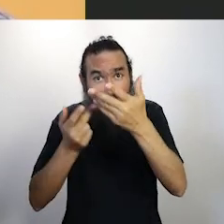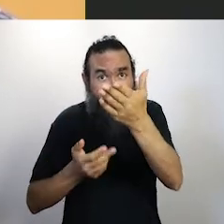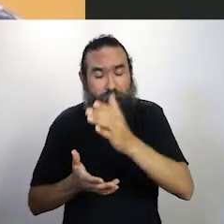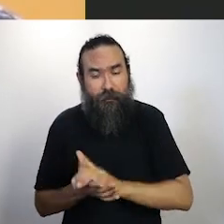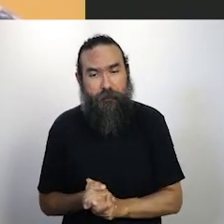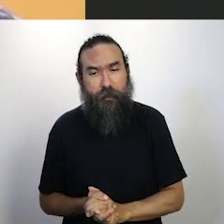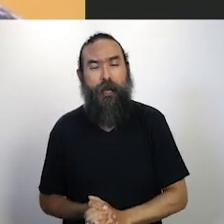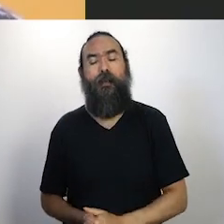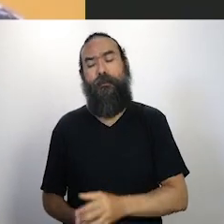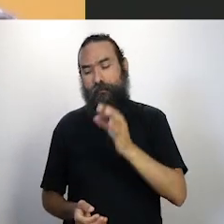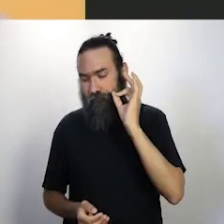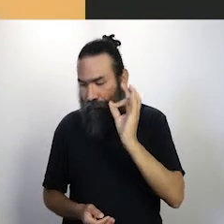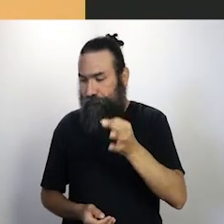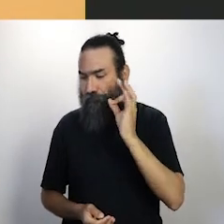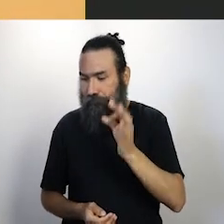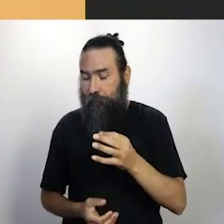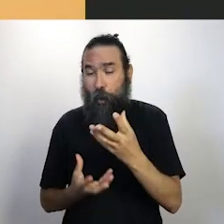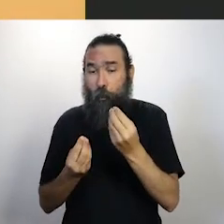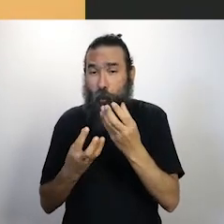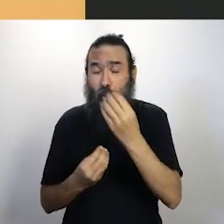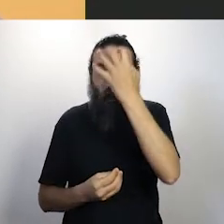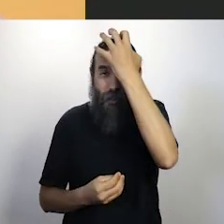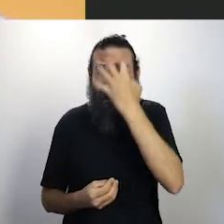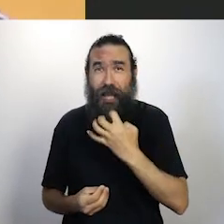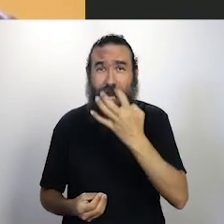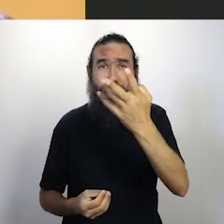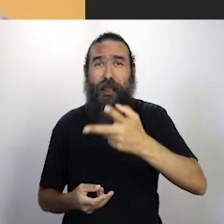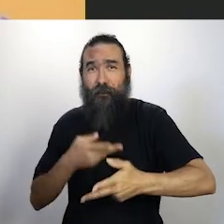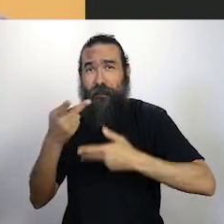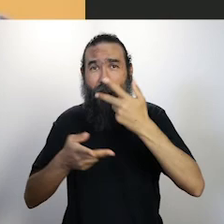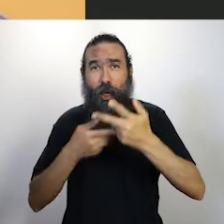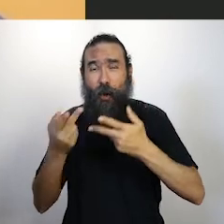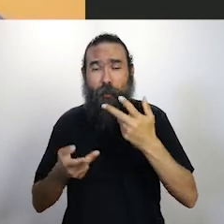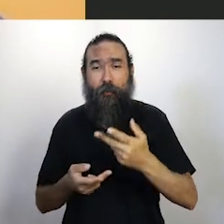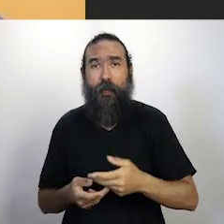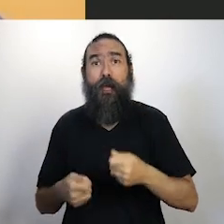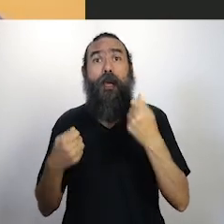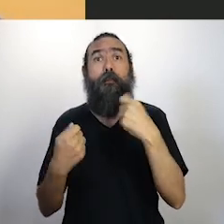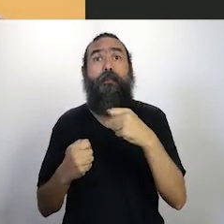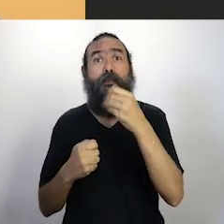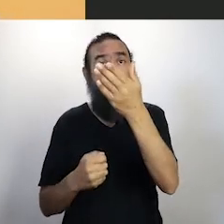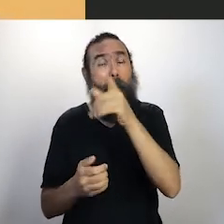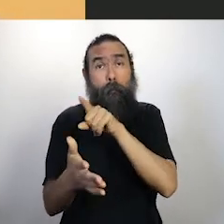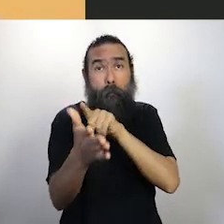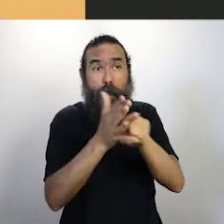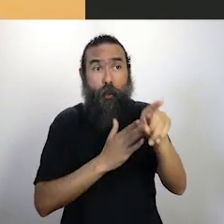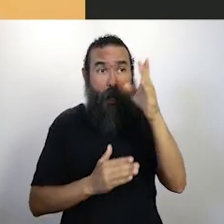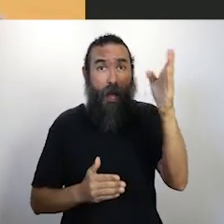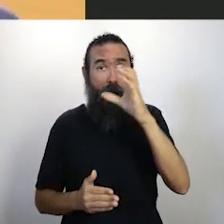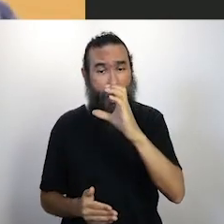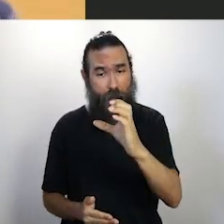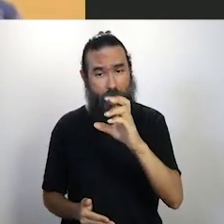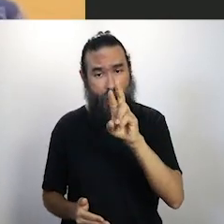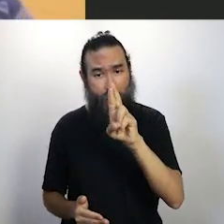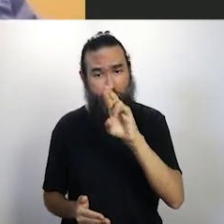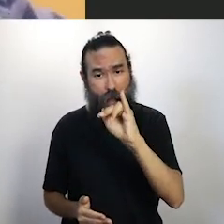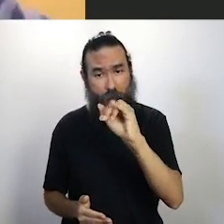era bom consultar a Cris se tem algum mecanismo que